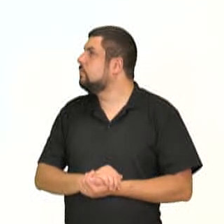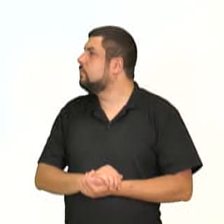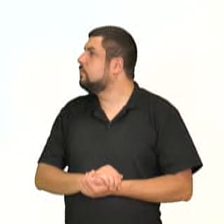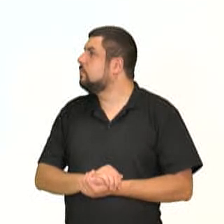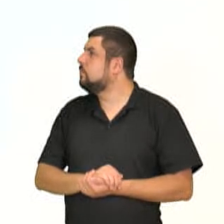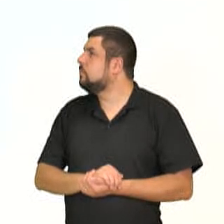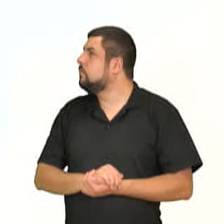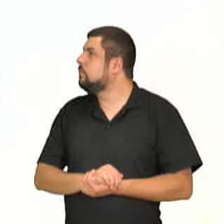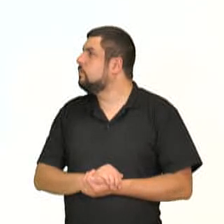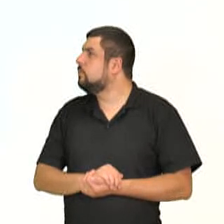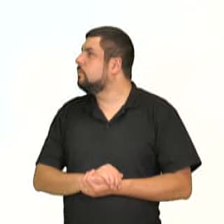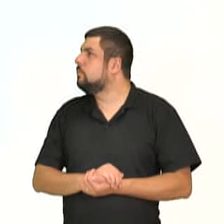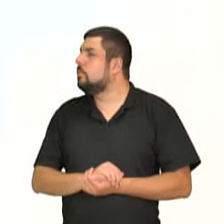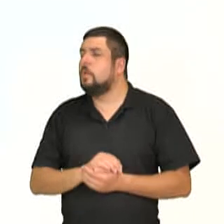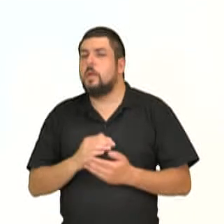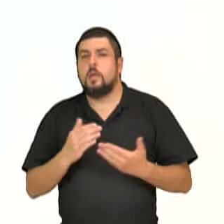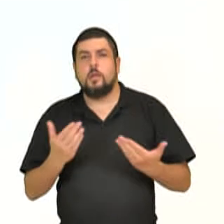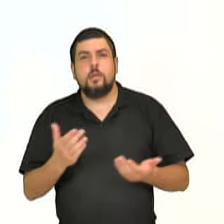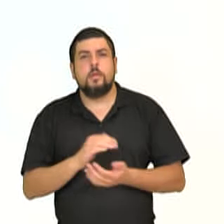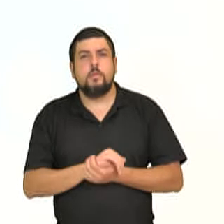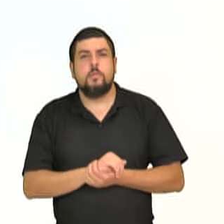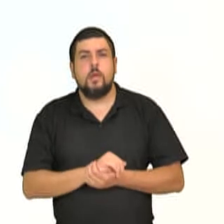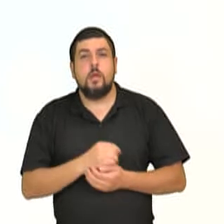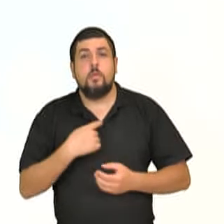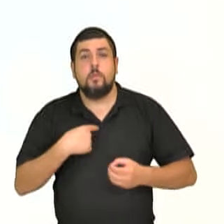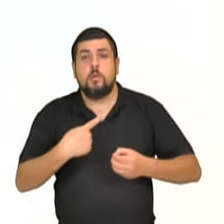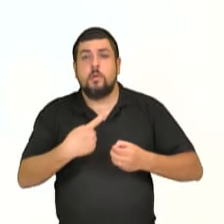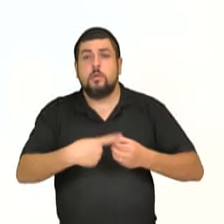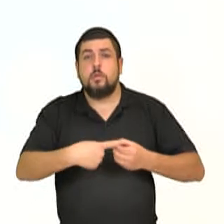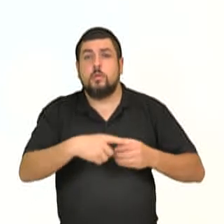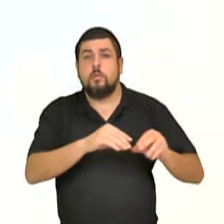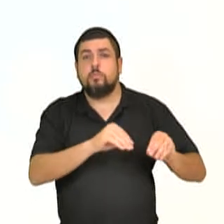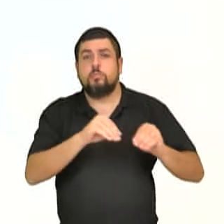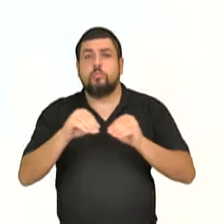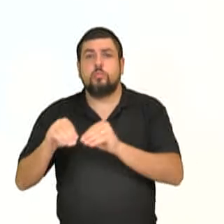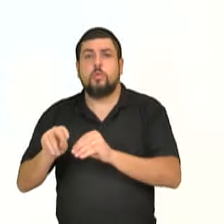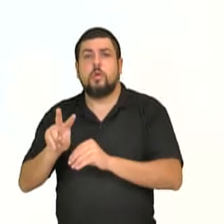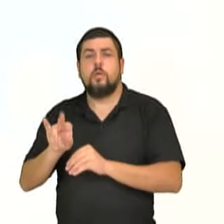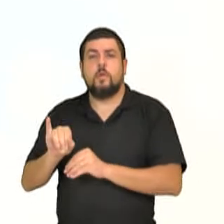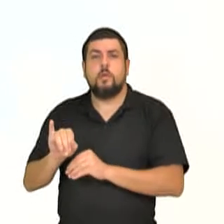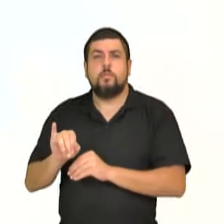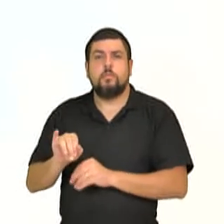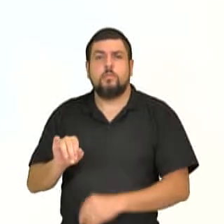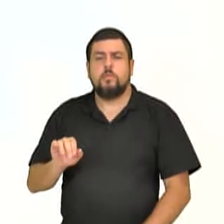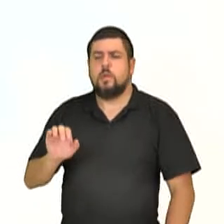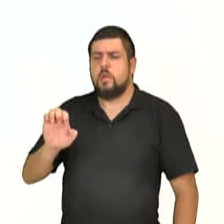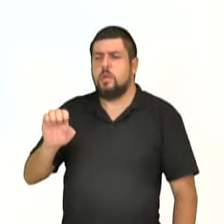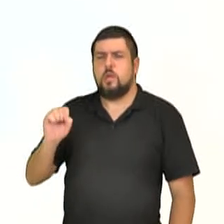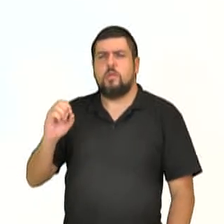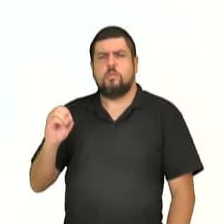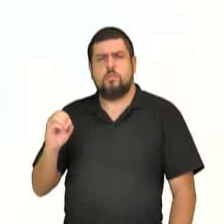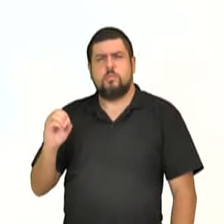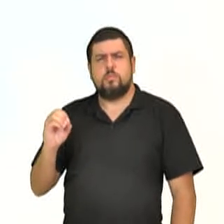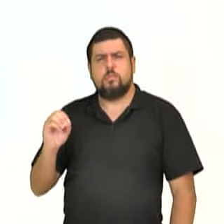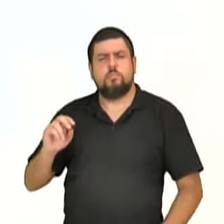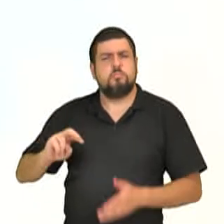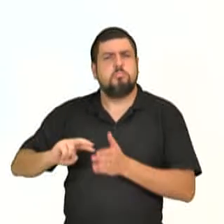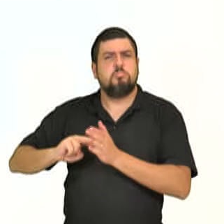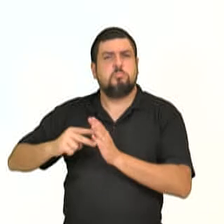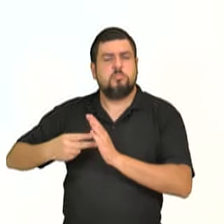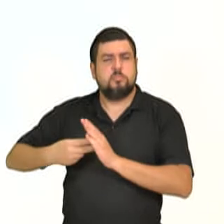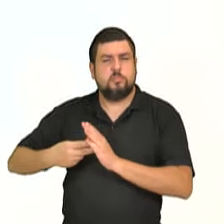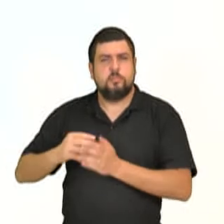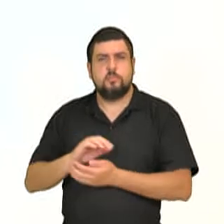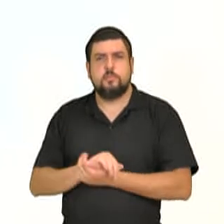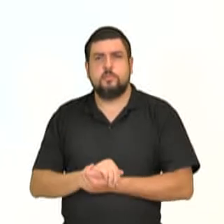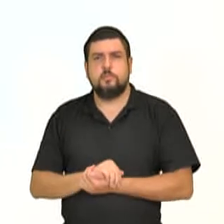Então, aqui está sendo dito, eu vou me mudar de cidade. E eso? O que será que quer dizer? Los niños llegaron